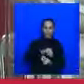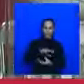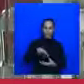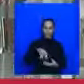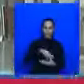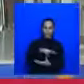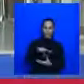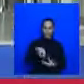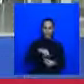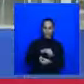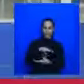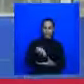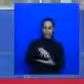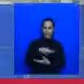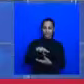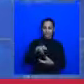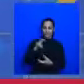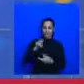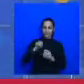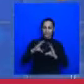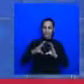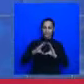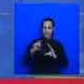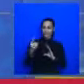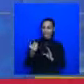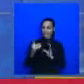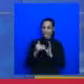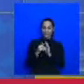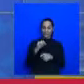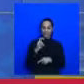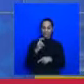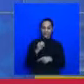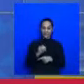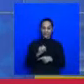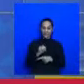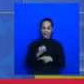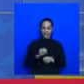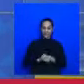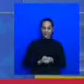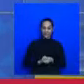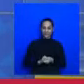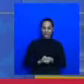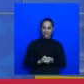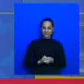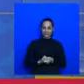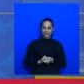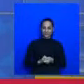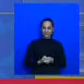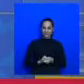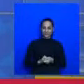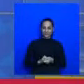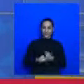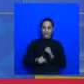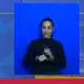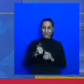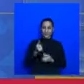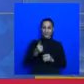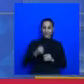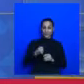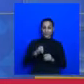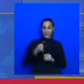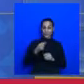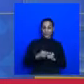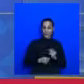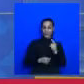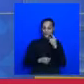Globo recarregado, embaralhando. 50 bolas numeradas de 0 a 50. O primeiro número